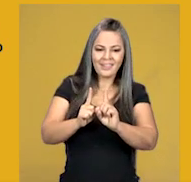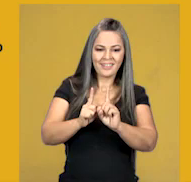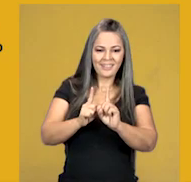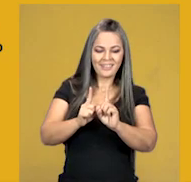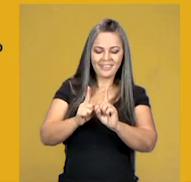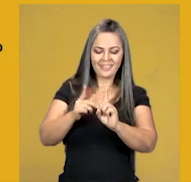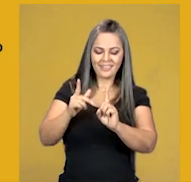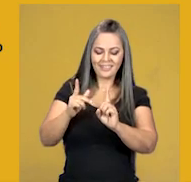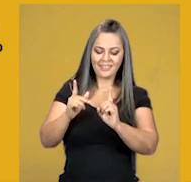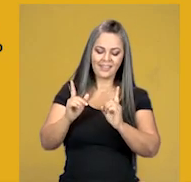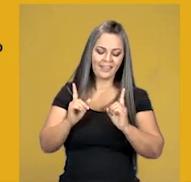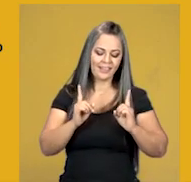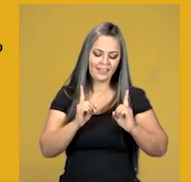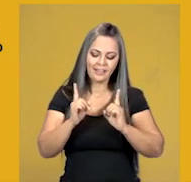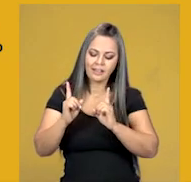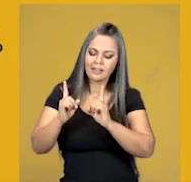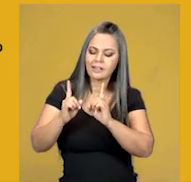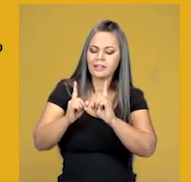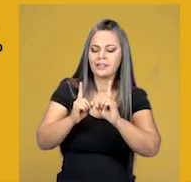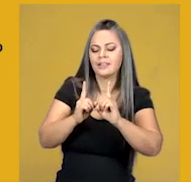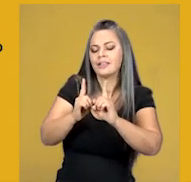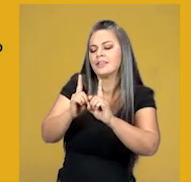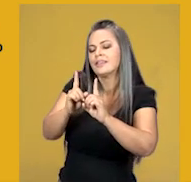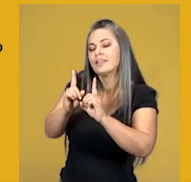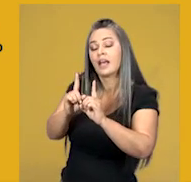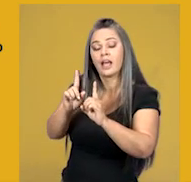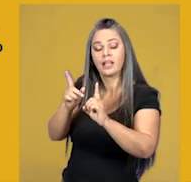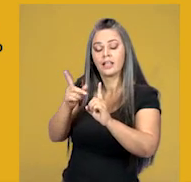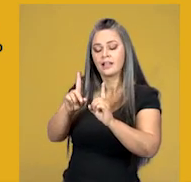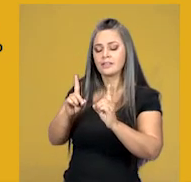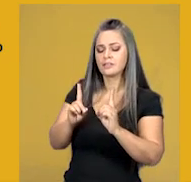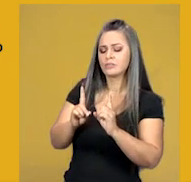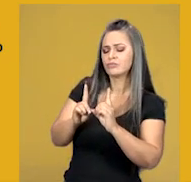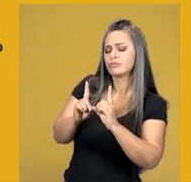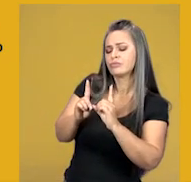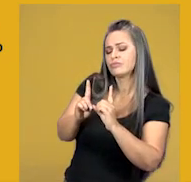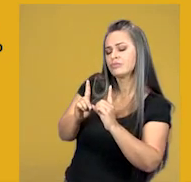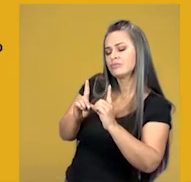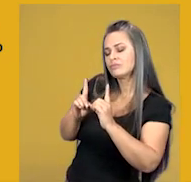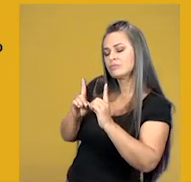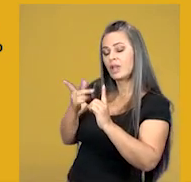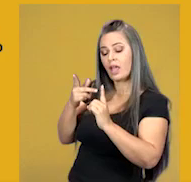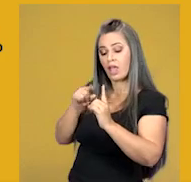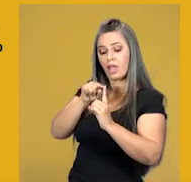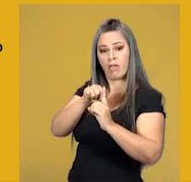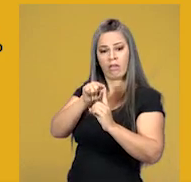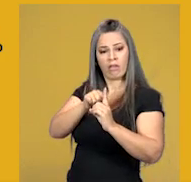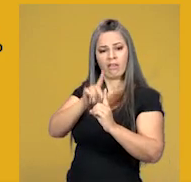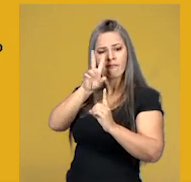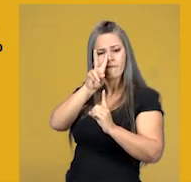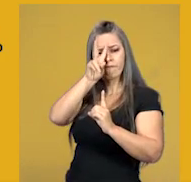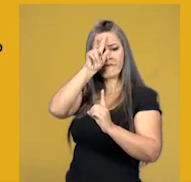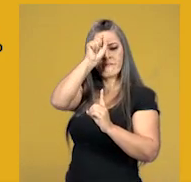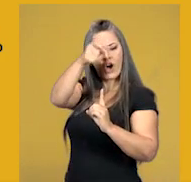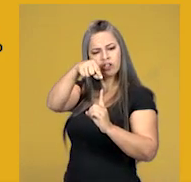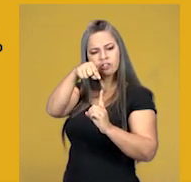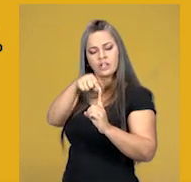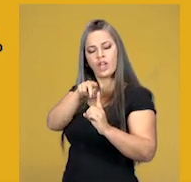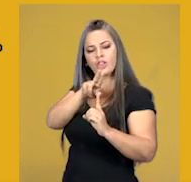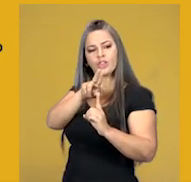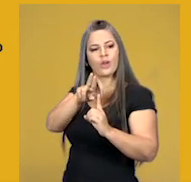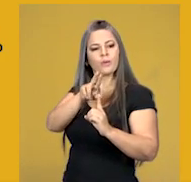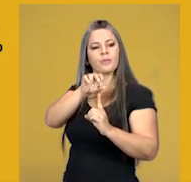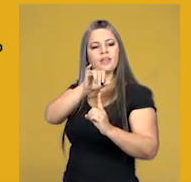que a paixão se destacava entre todos os outros casais. Ele, um guerreiro poderoso e valente, chamava-se